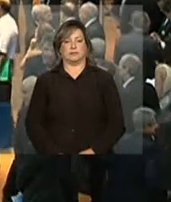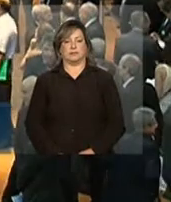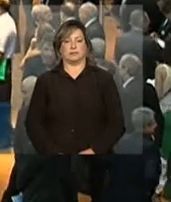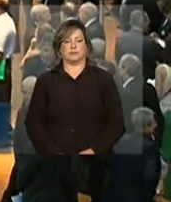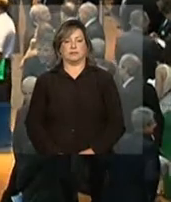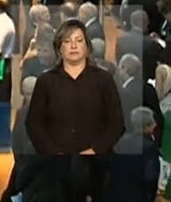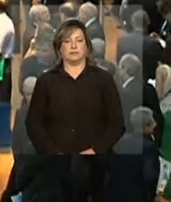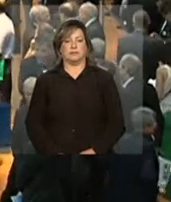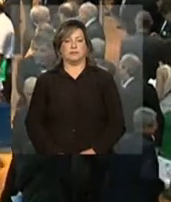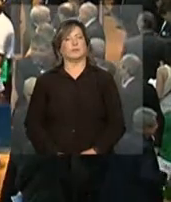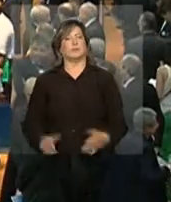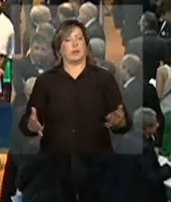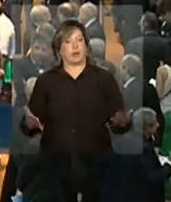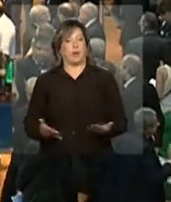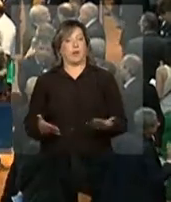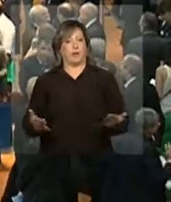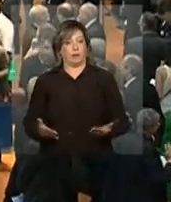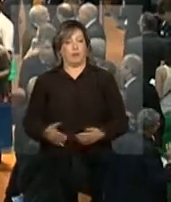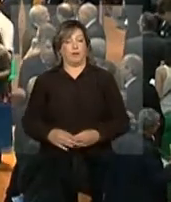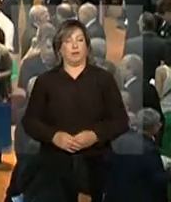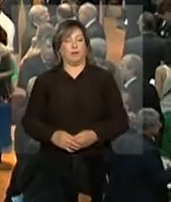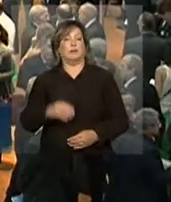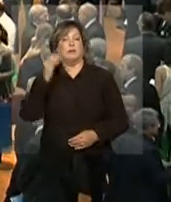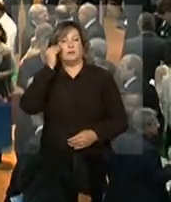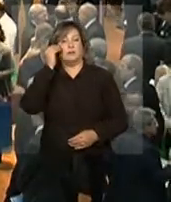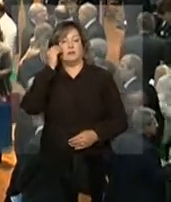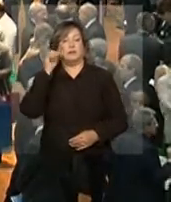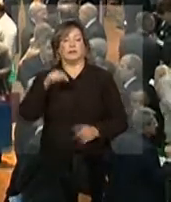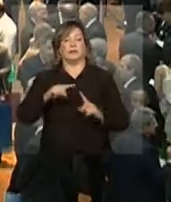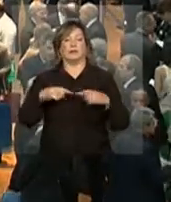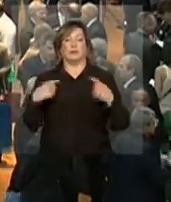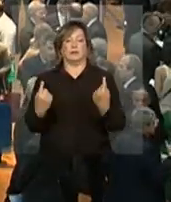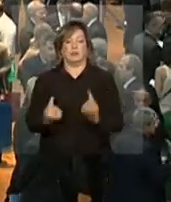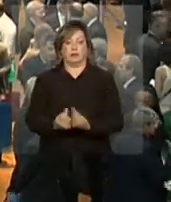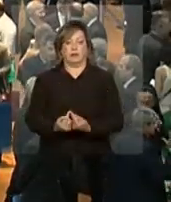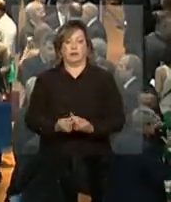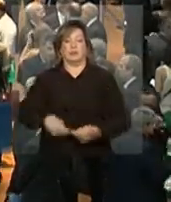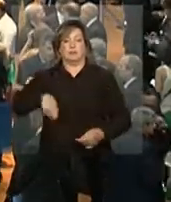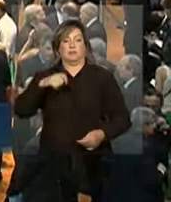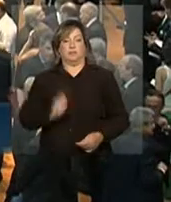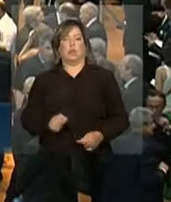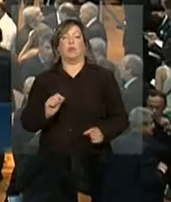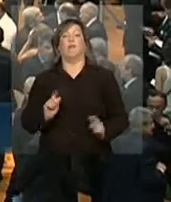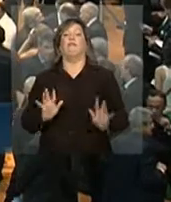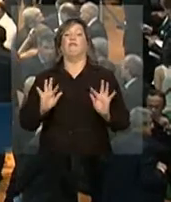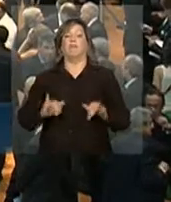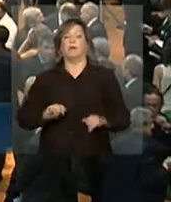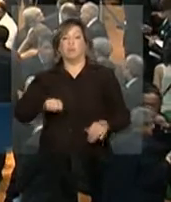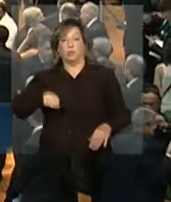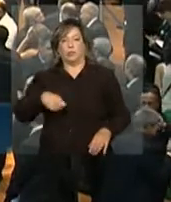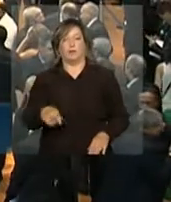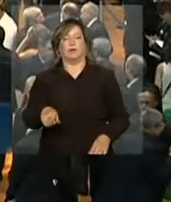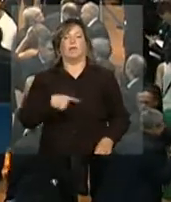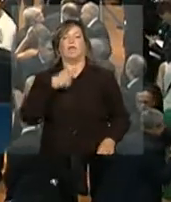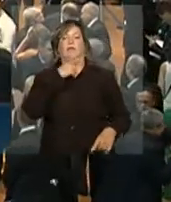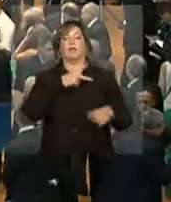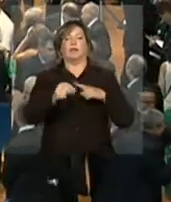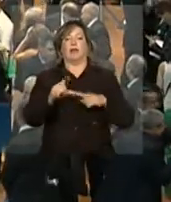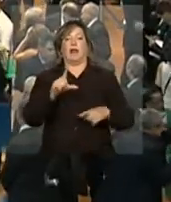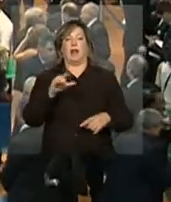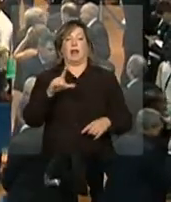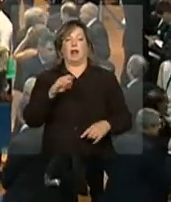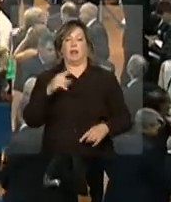energética e agora vão participar da cerimônia de batida de martelo Os Vencedores leilão os